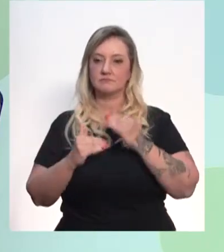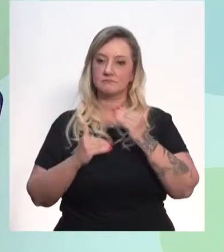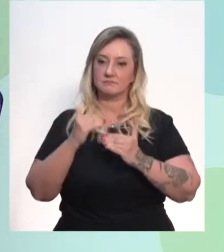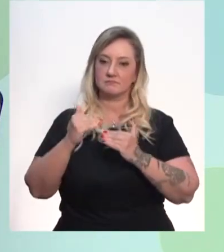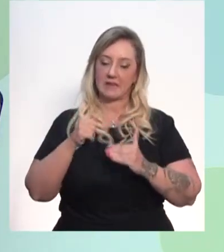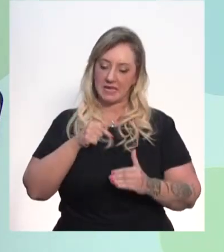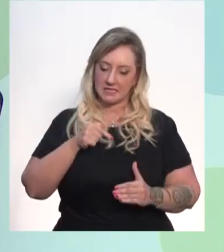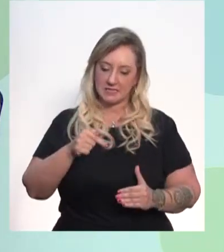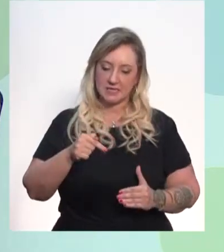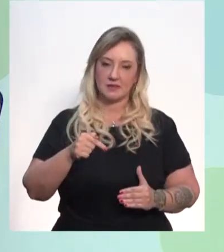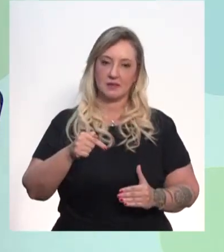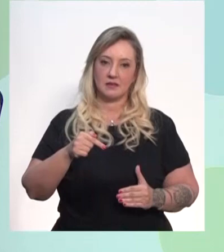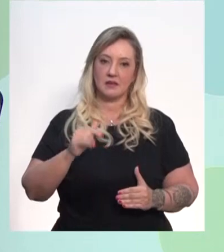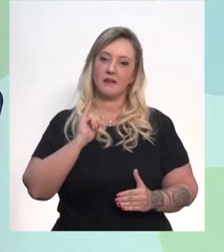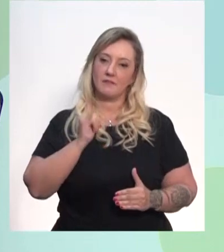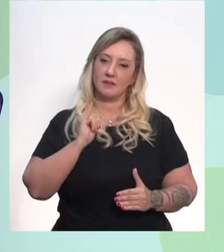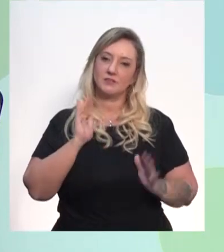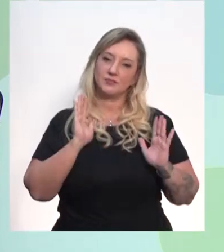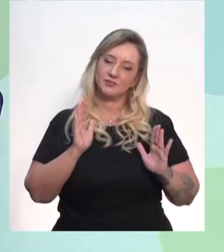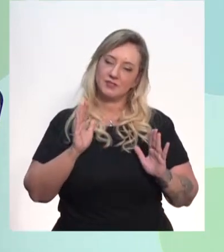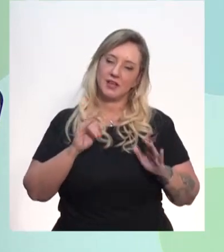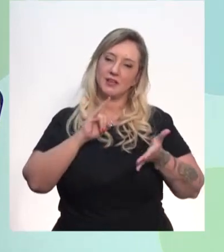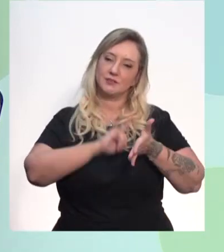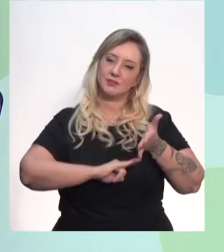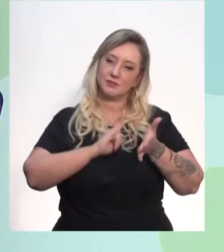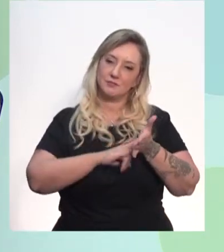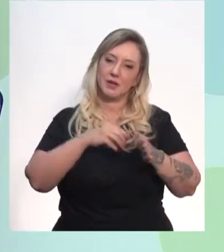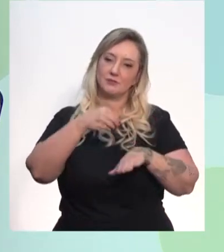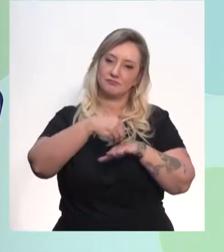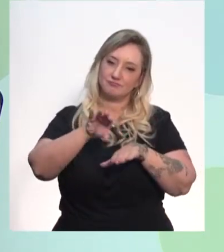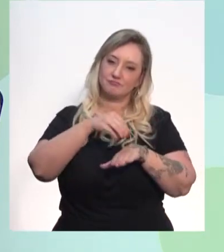auxiliar um pouco esse trabalho de vocês, tá bom?